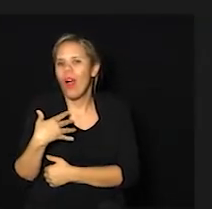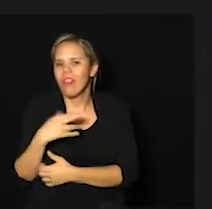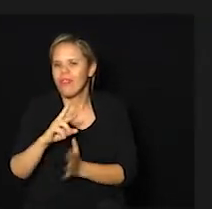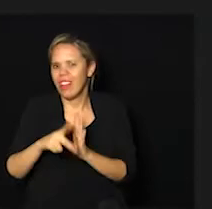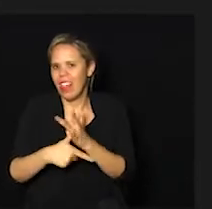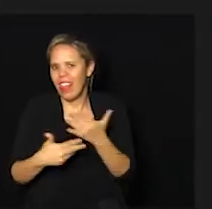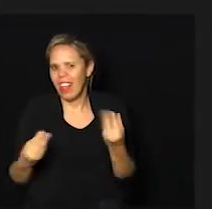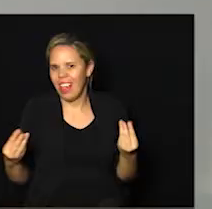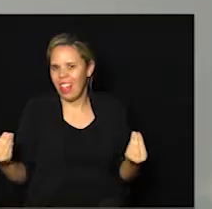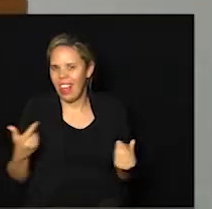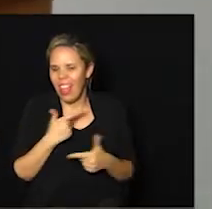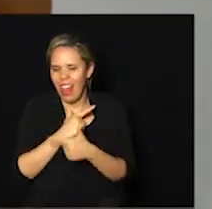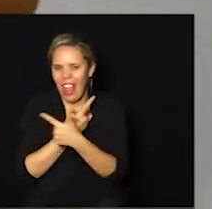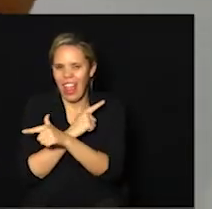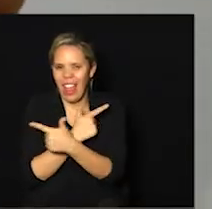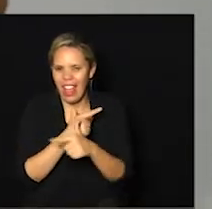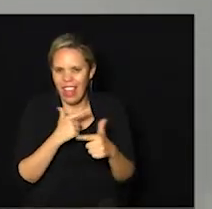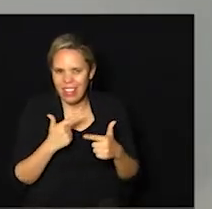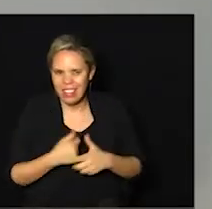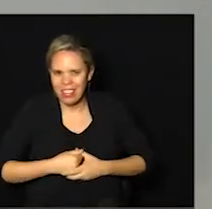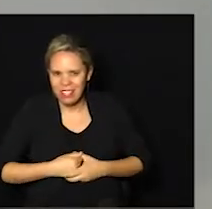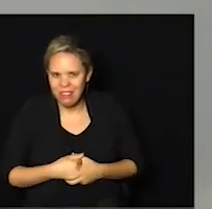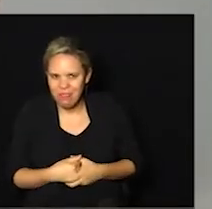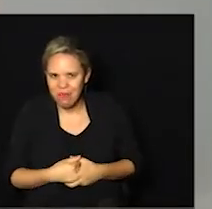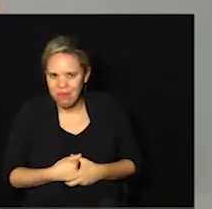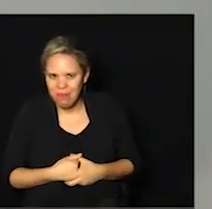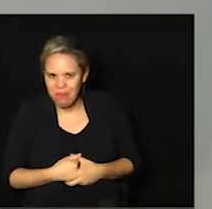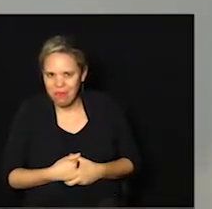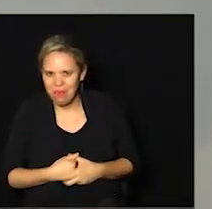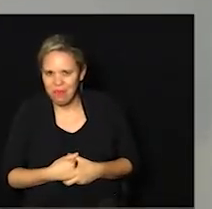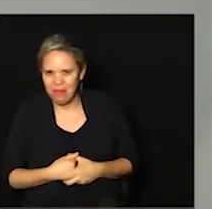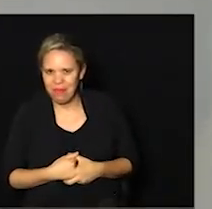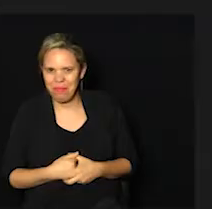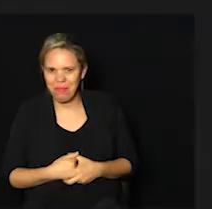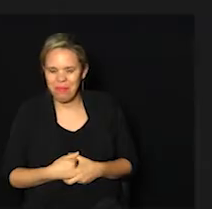Várias. Várias?